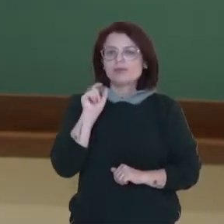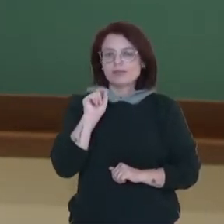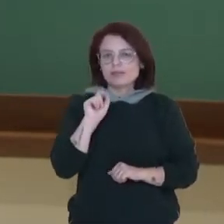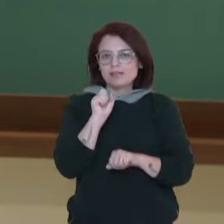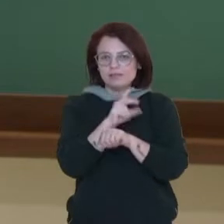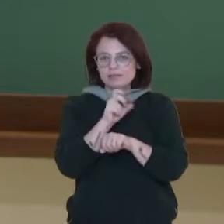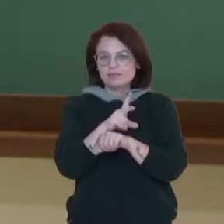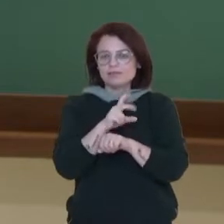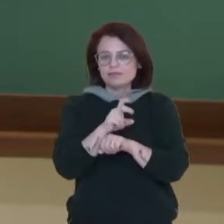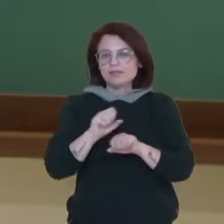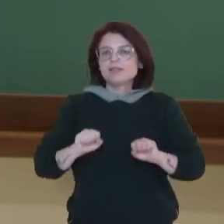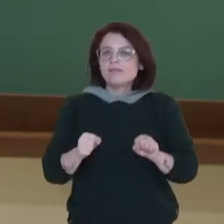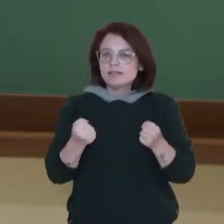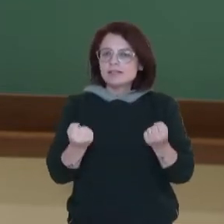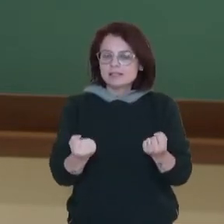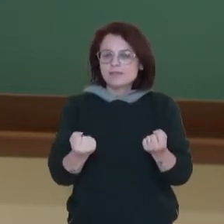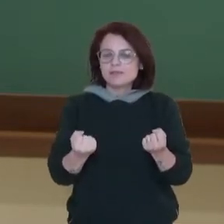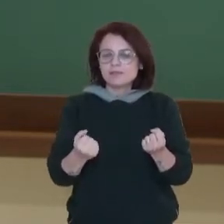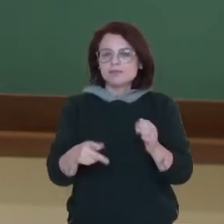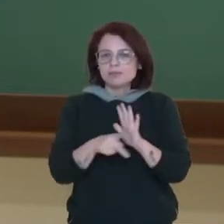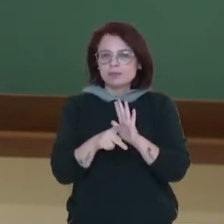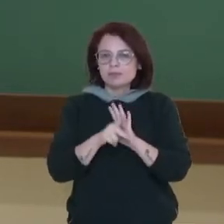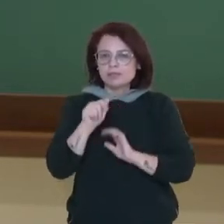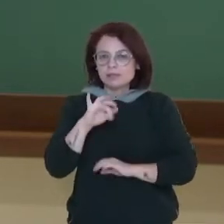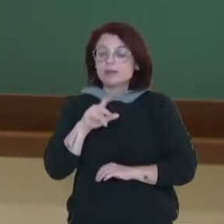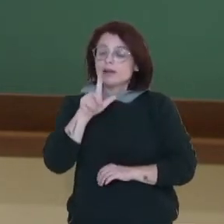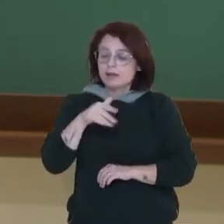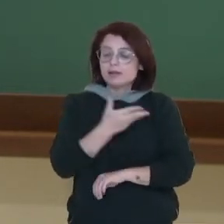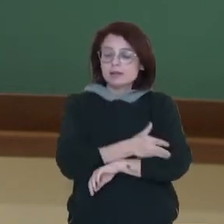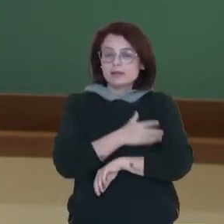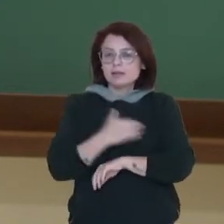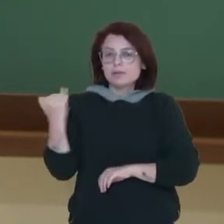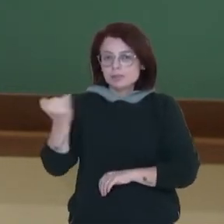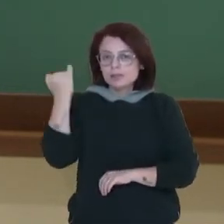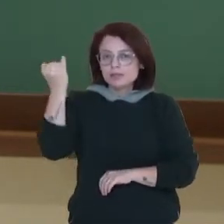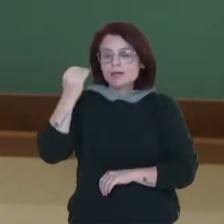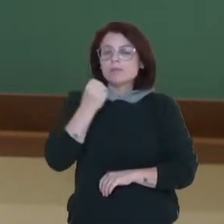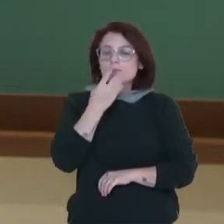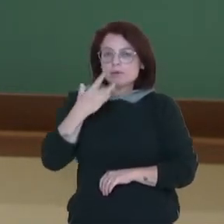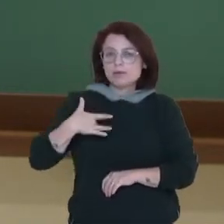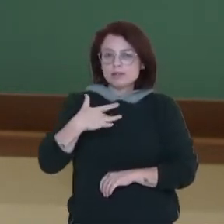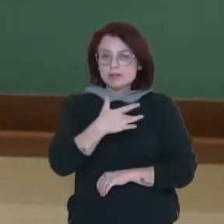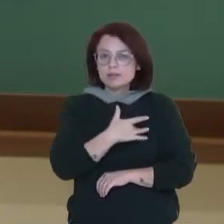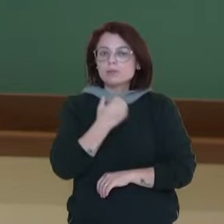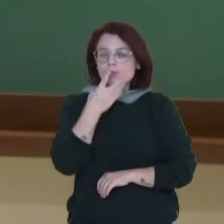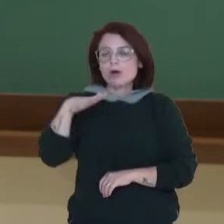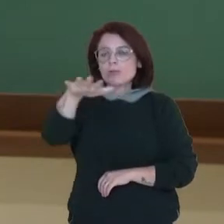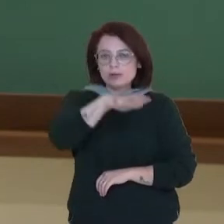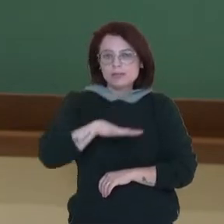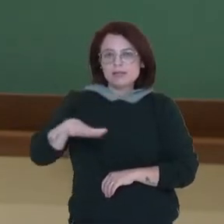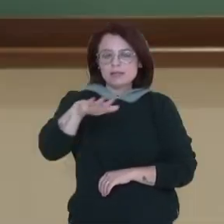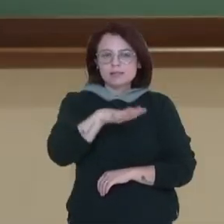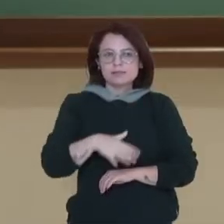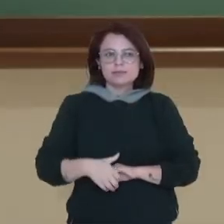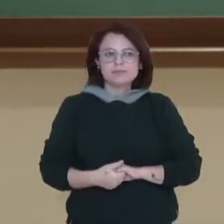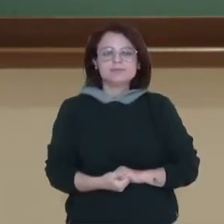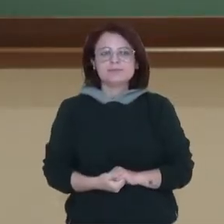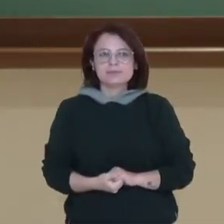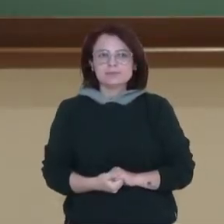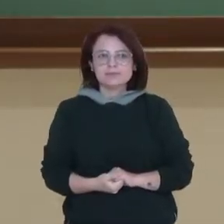de defensivos agrícolas utilizados. Uma técnica importante, boa para a saúde, boa para o ambiente, ok?